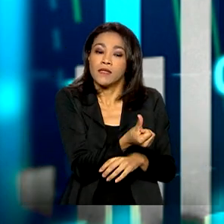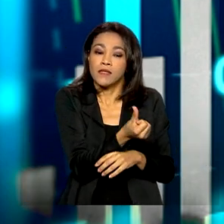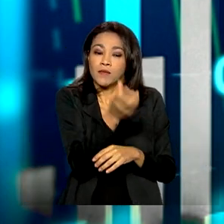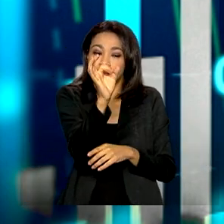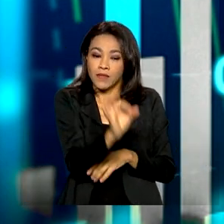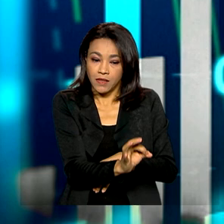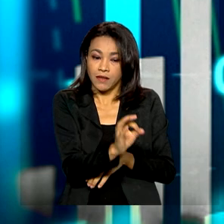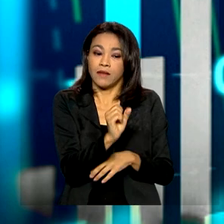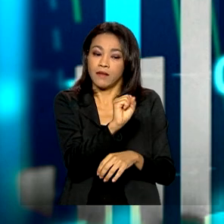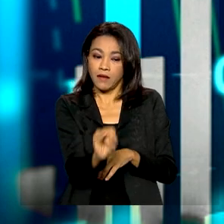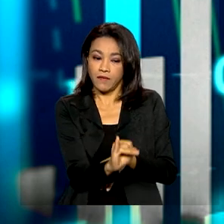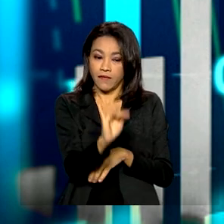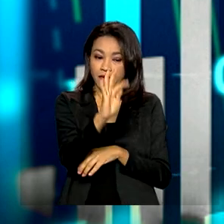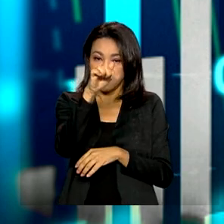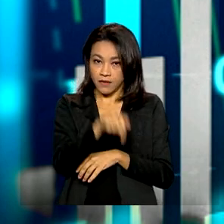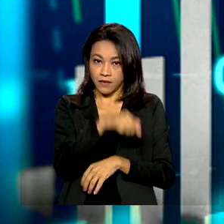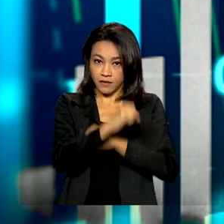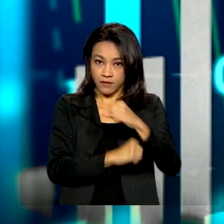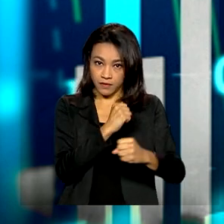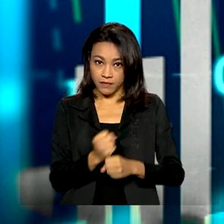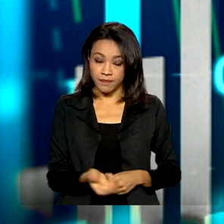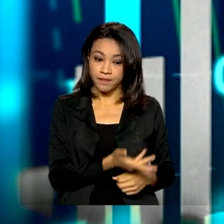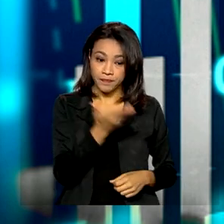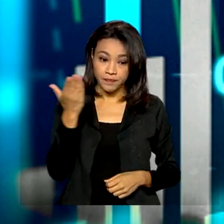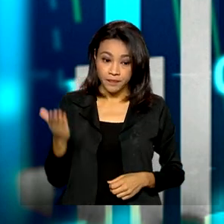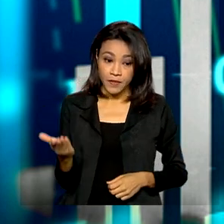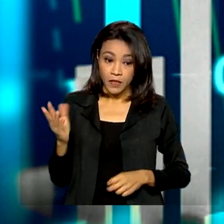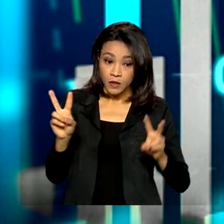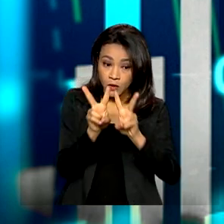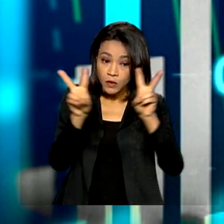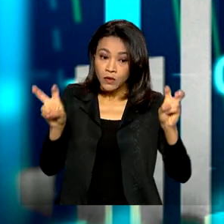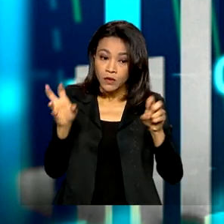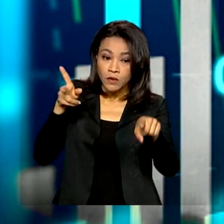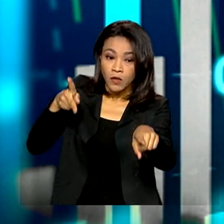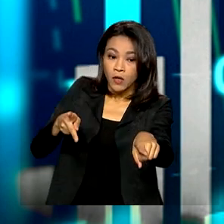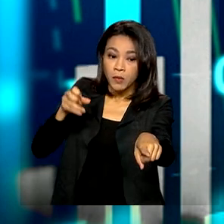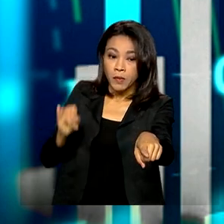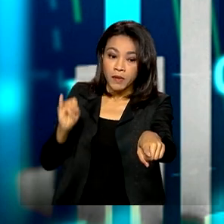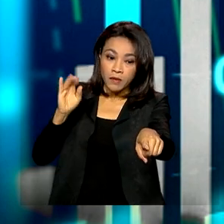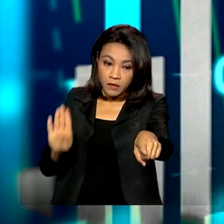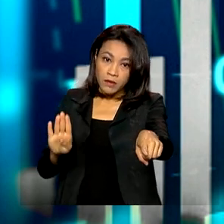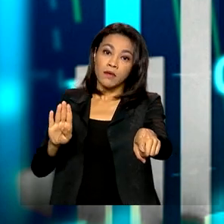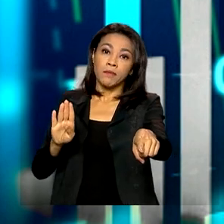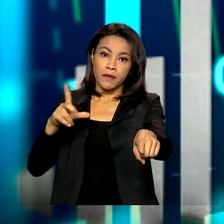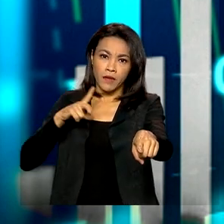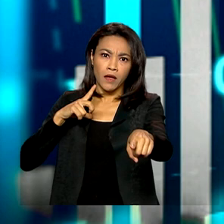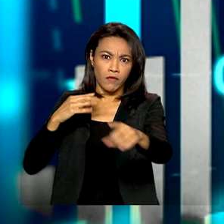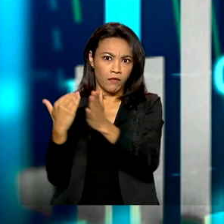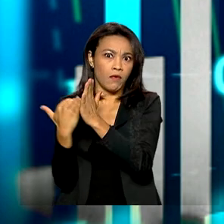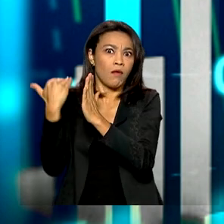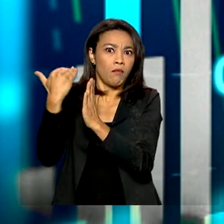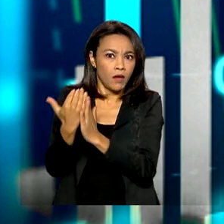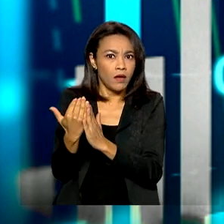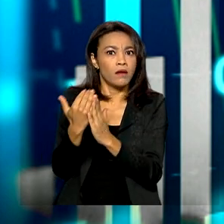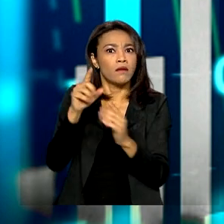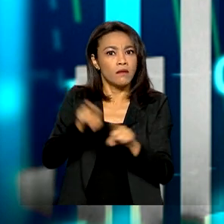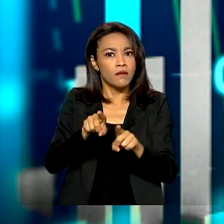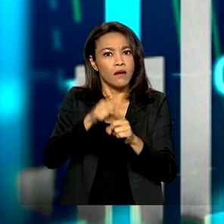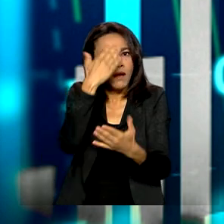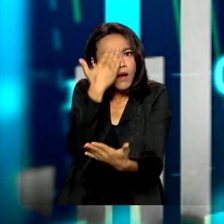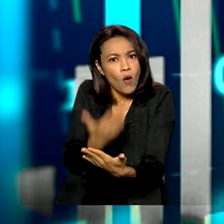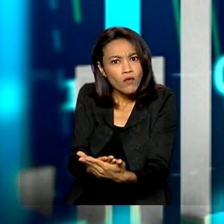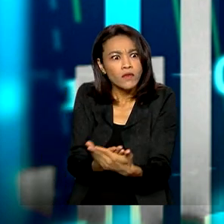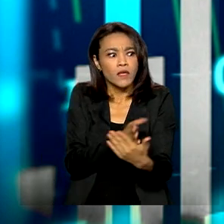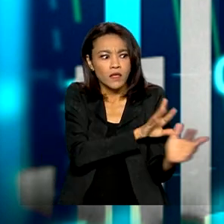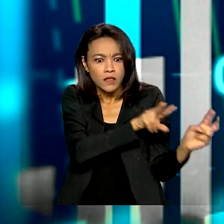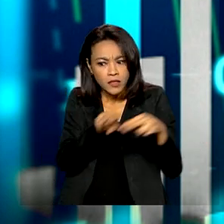para a inflação desse ano. Em relação ao PIB também, houve um aumento do otimismo e da confiança do mercado em